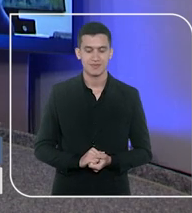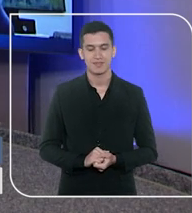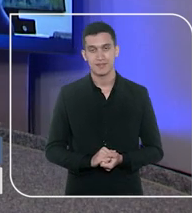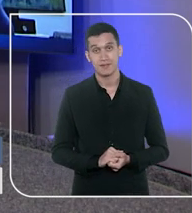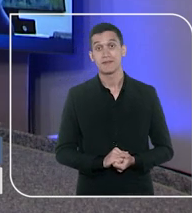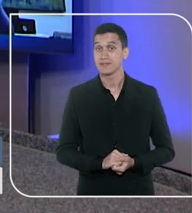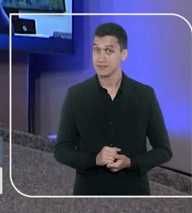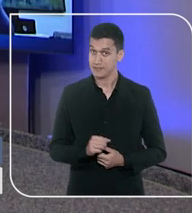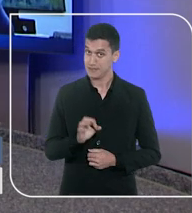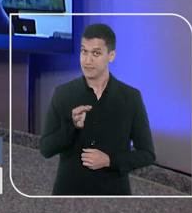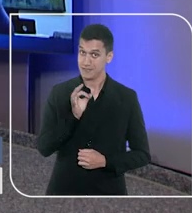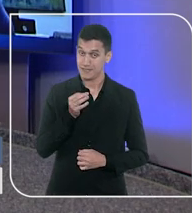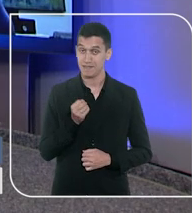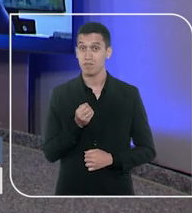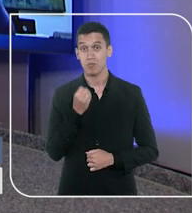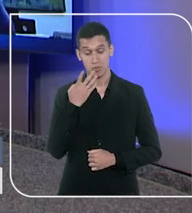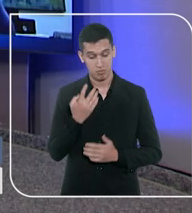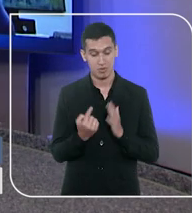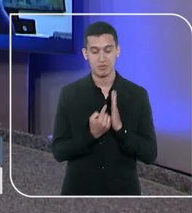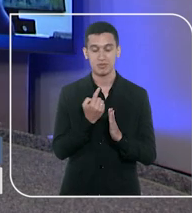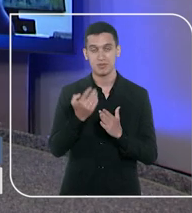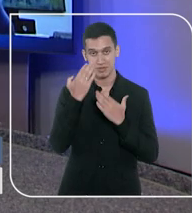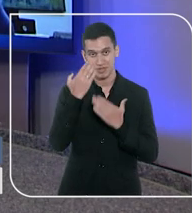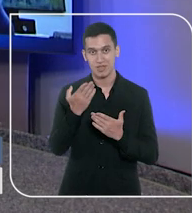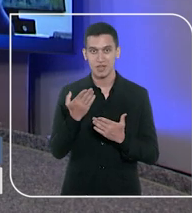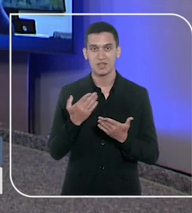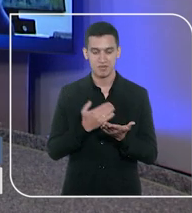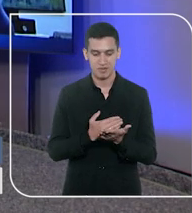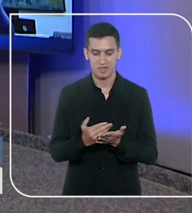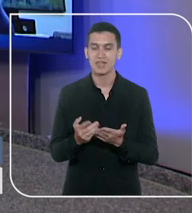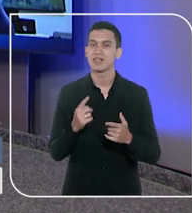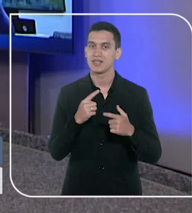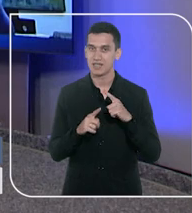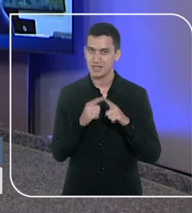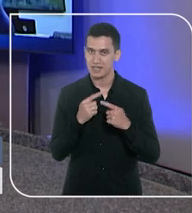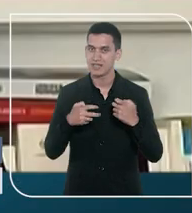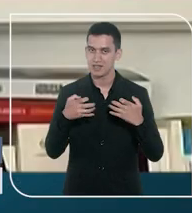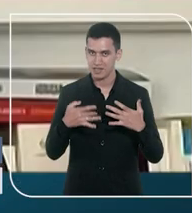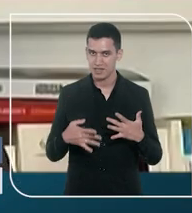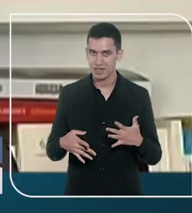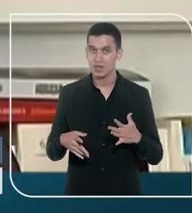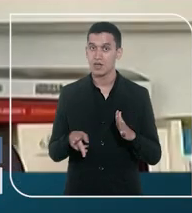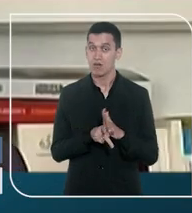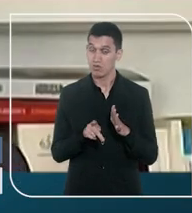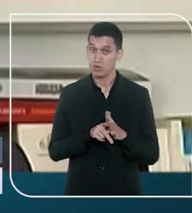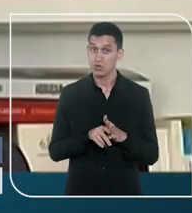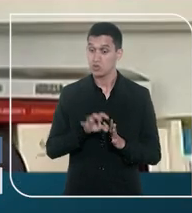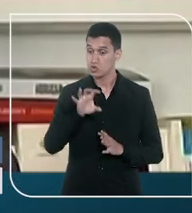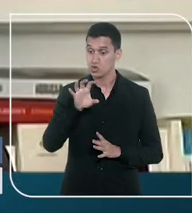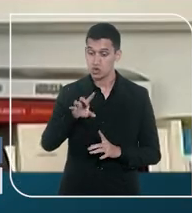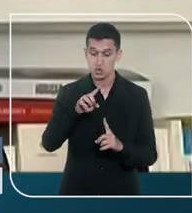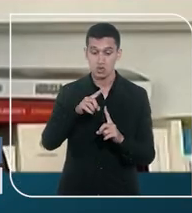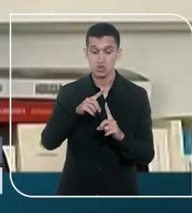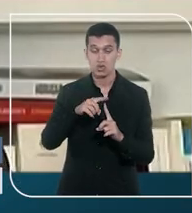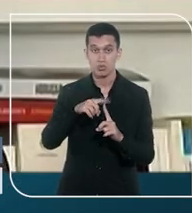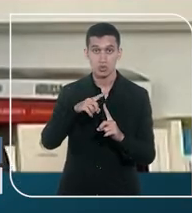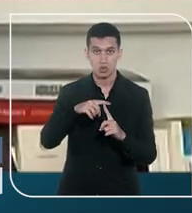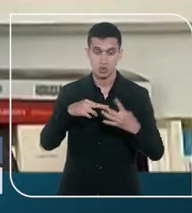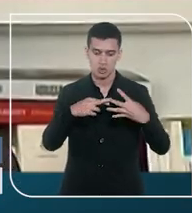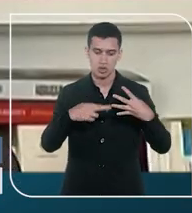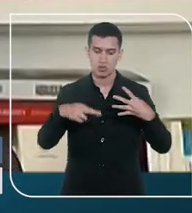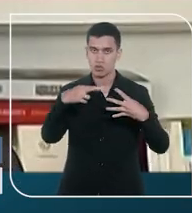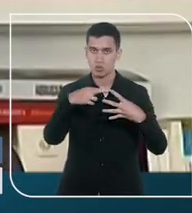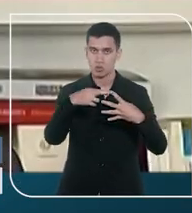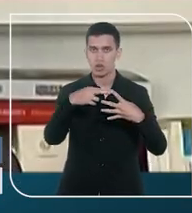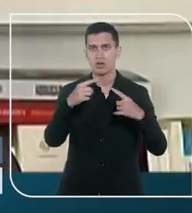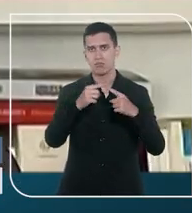Perfeito, Fátima. Excelente pergunta para a gente começar esse bate-papo sobre uma espécie recursal, né, que consta